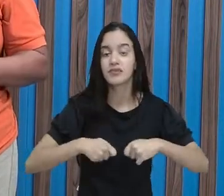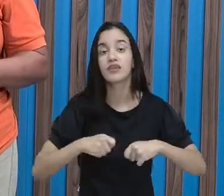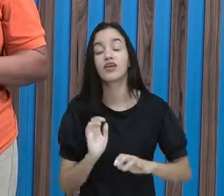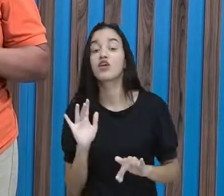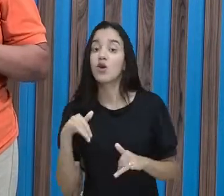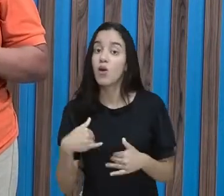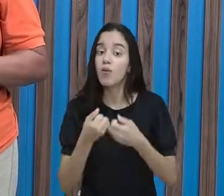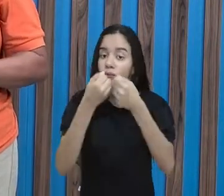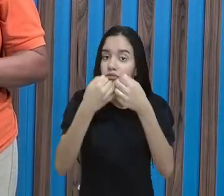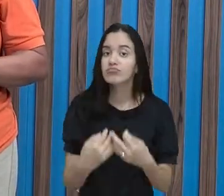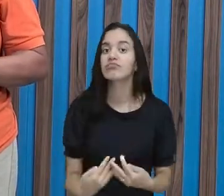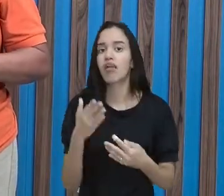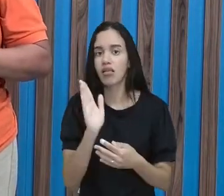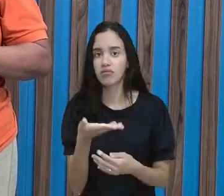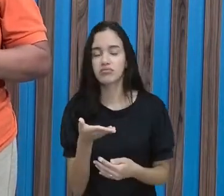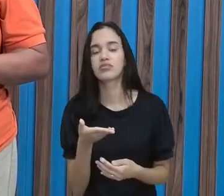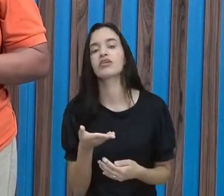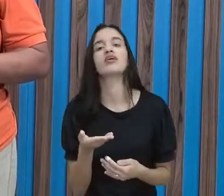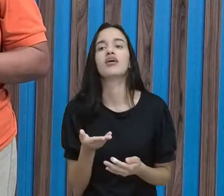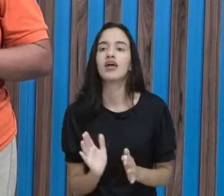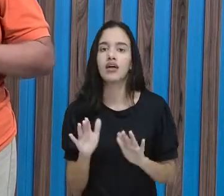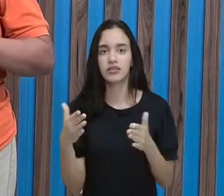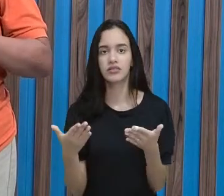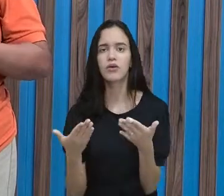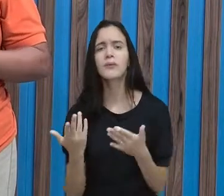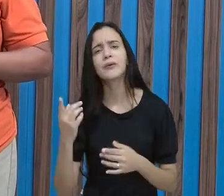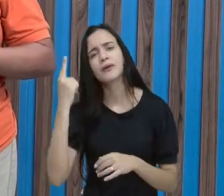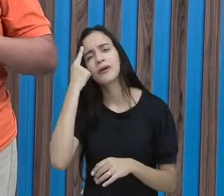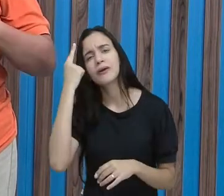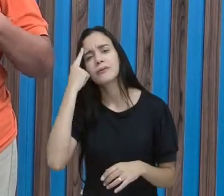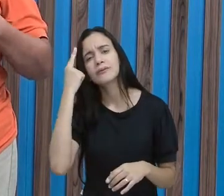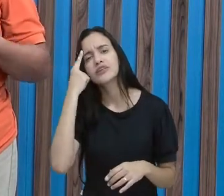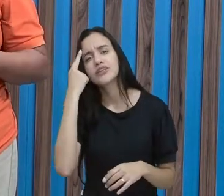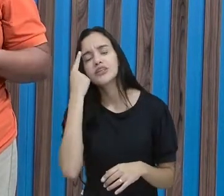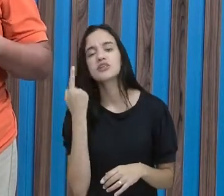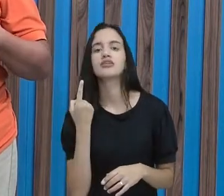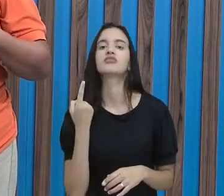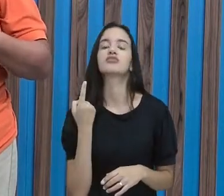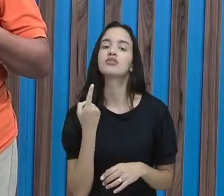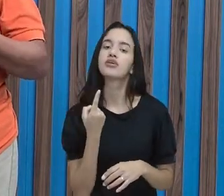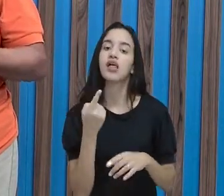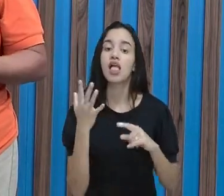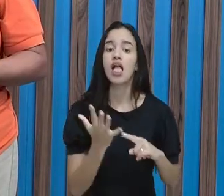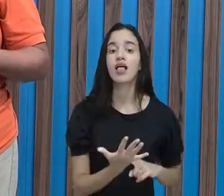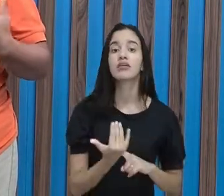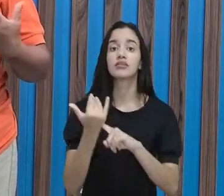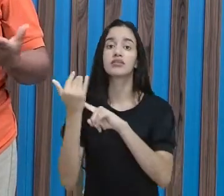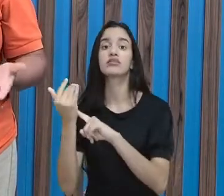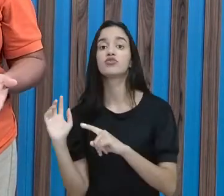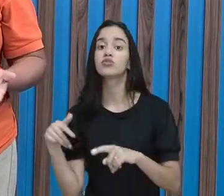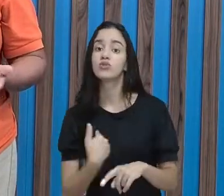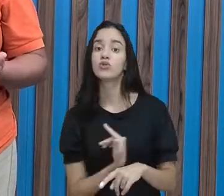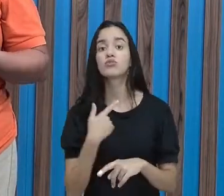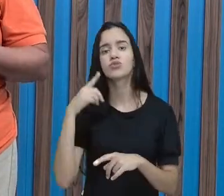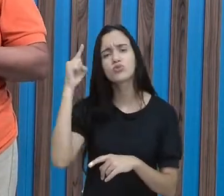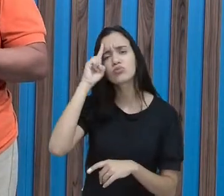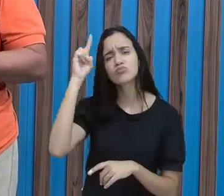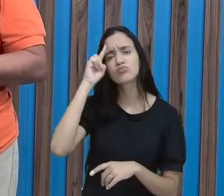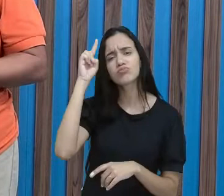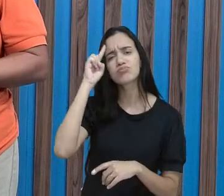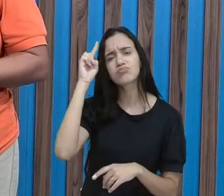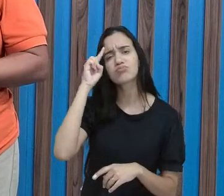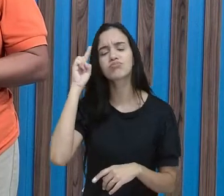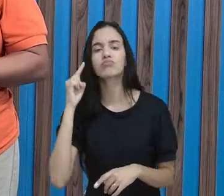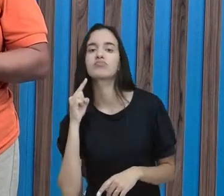já foi falado. Então, pensando nessa questão da tecnologia no nosso cotidiano, no nosso